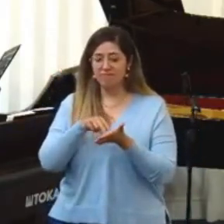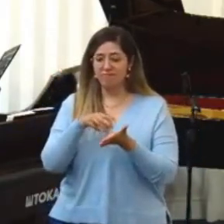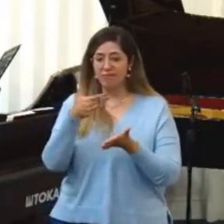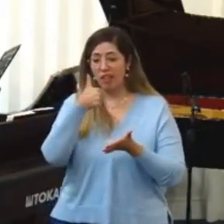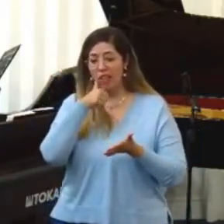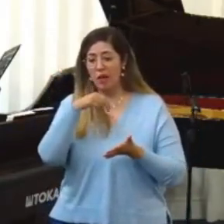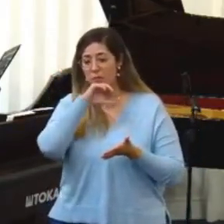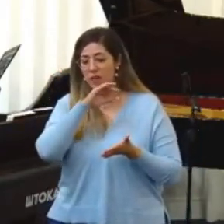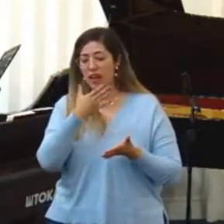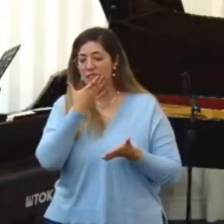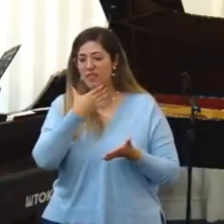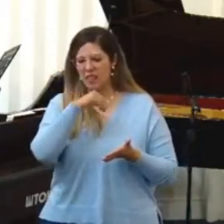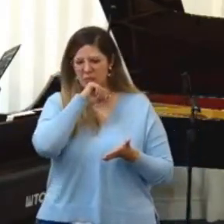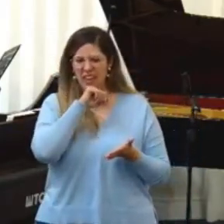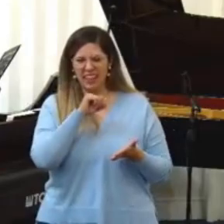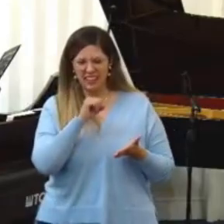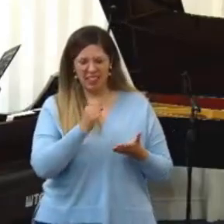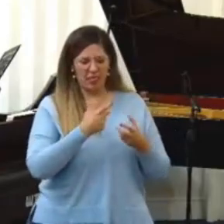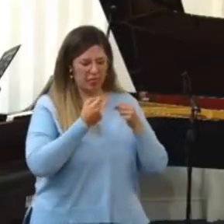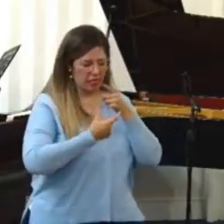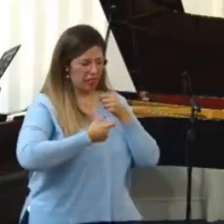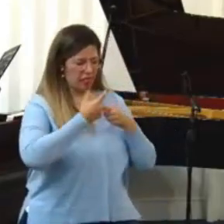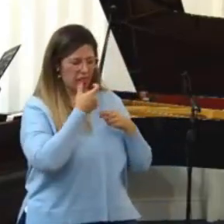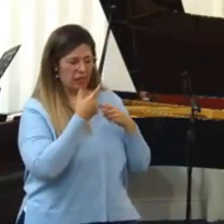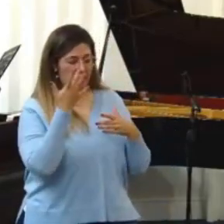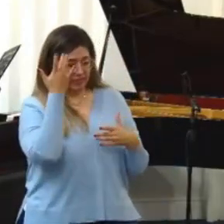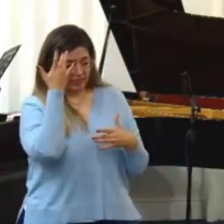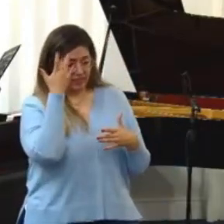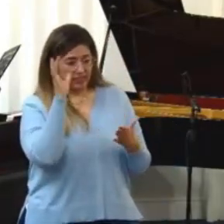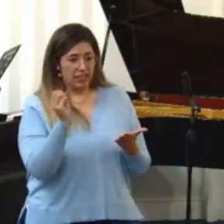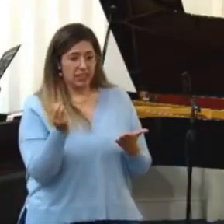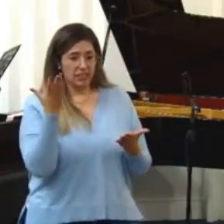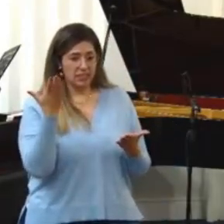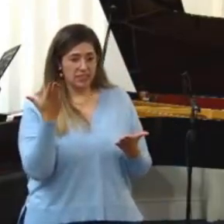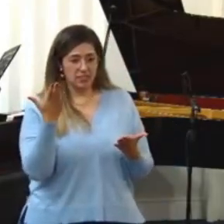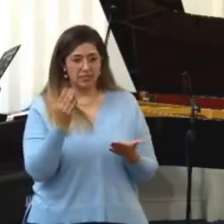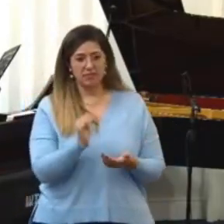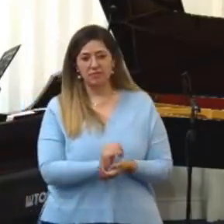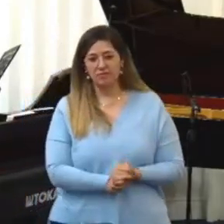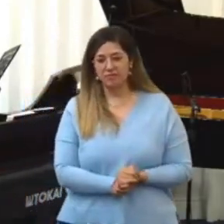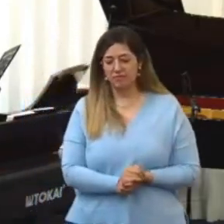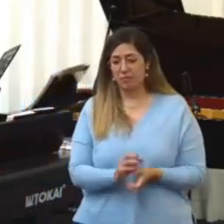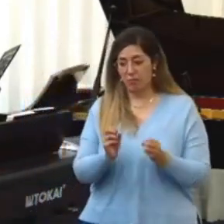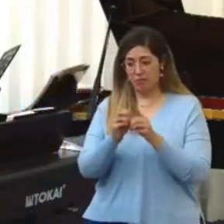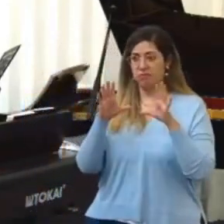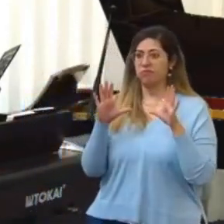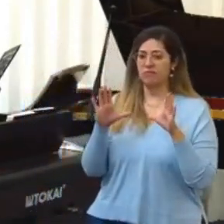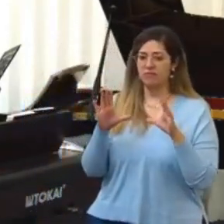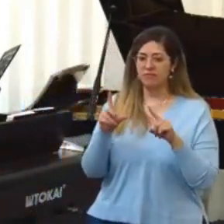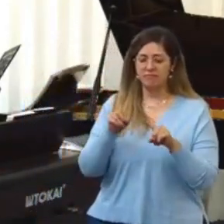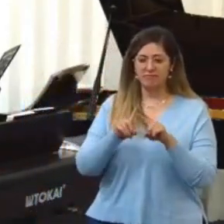terem um relacionamento com eles, não pode confiar, não sabe o que pode estar ali, que bomba ele pode ser. Eles não serão esses